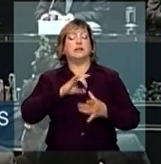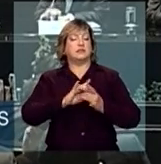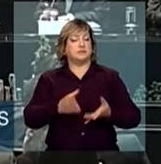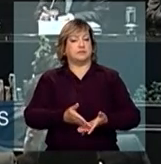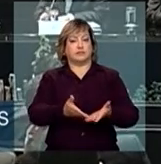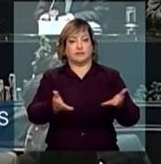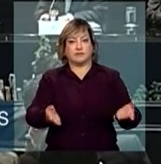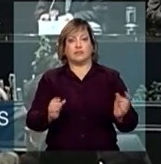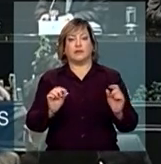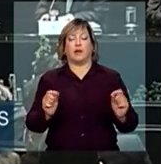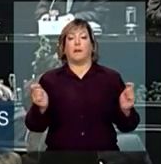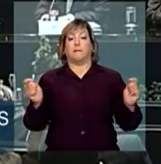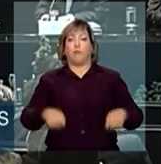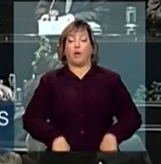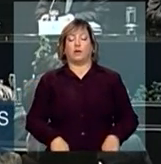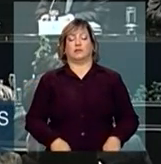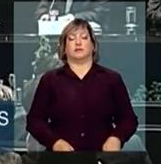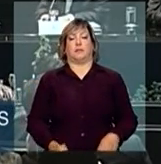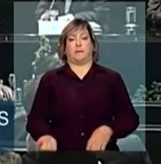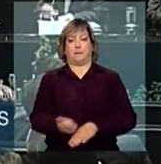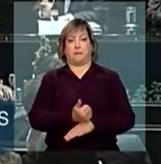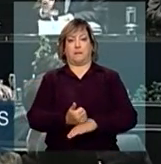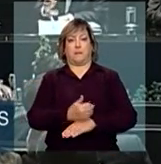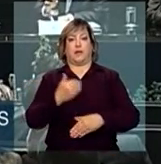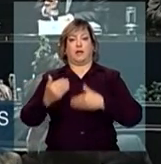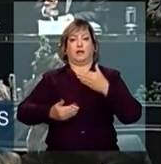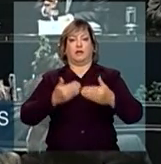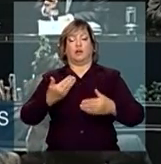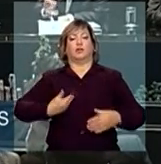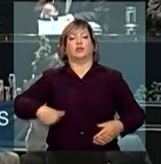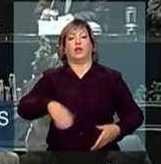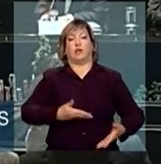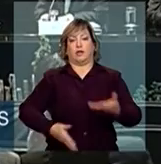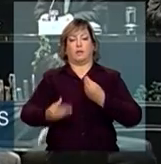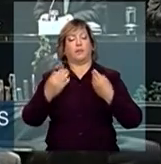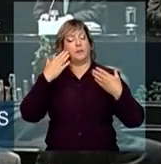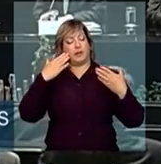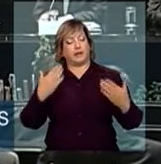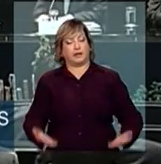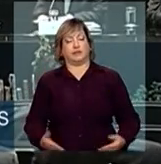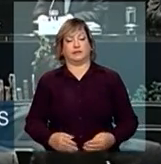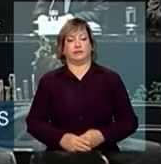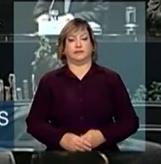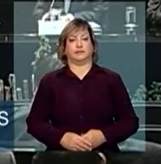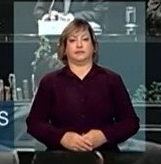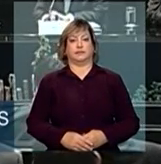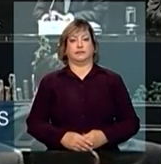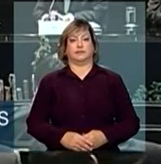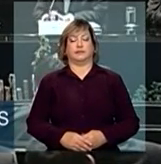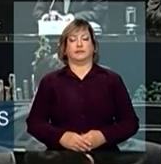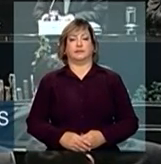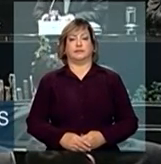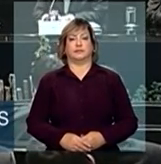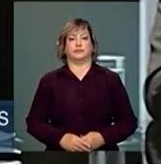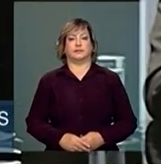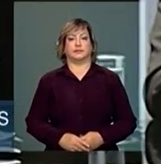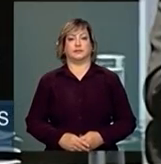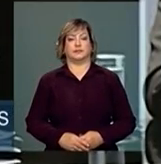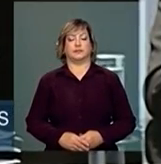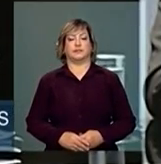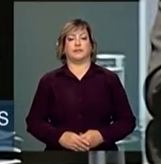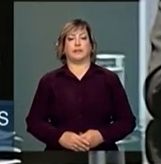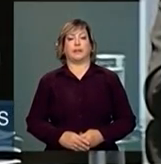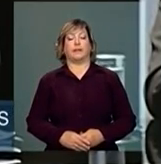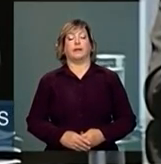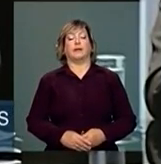que prosperemos na nossa relação. Muito obrigado. Eu me permito